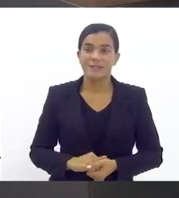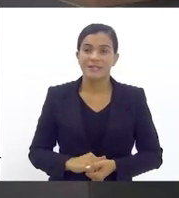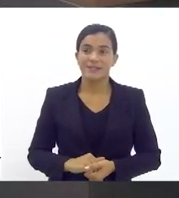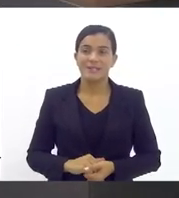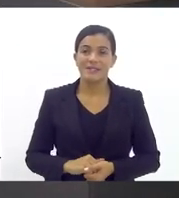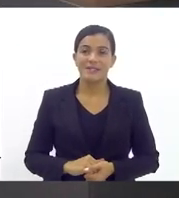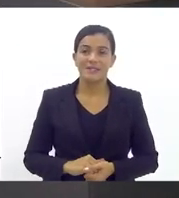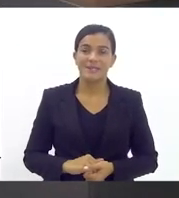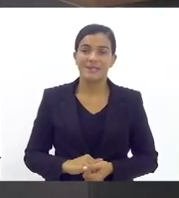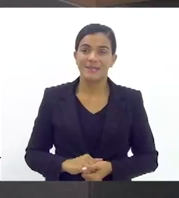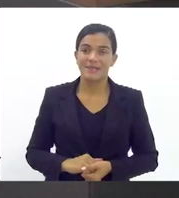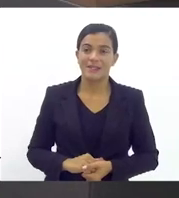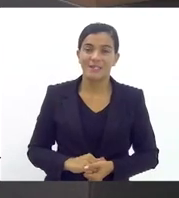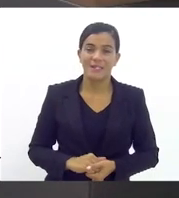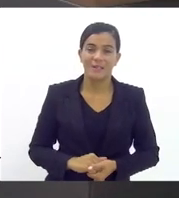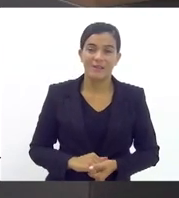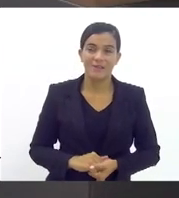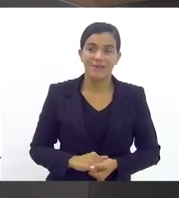querido.